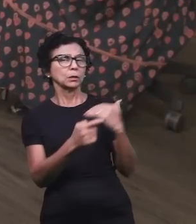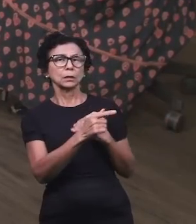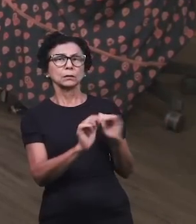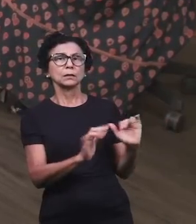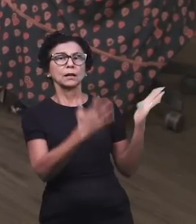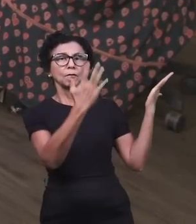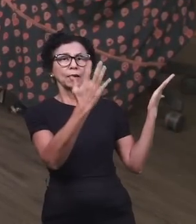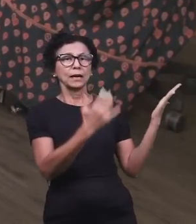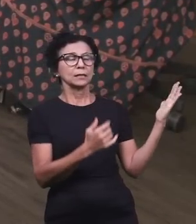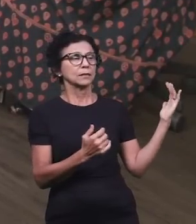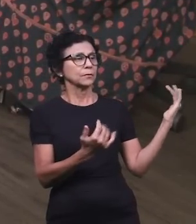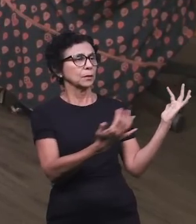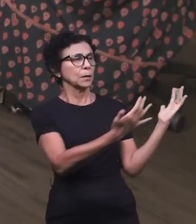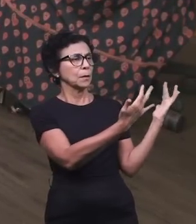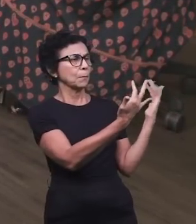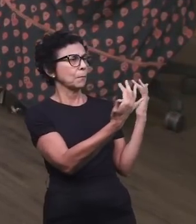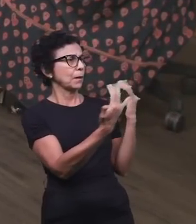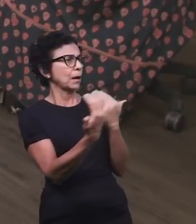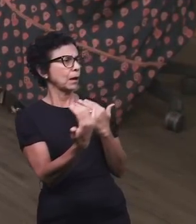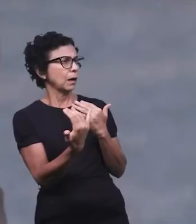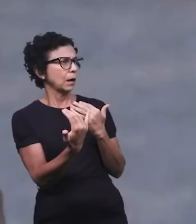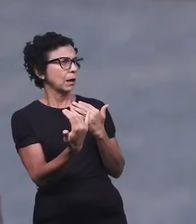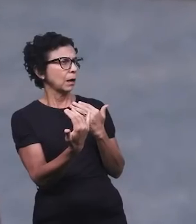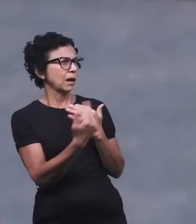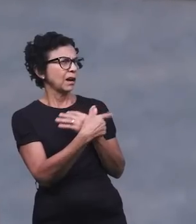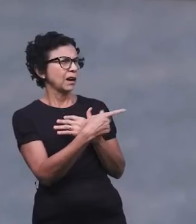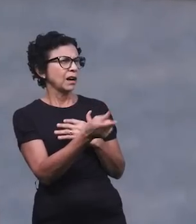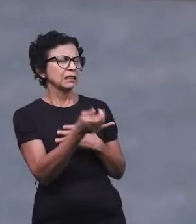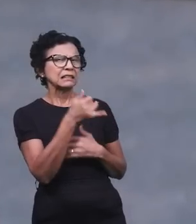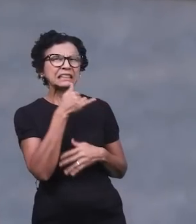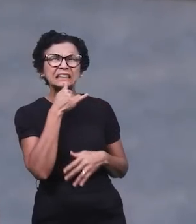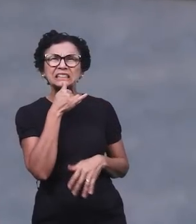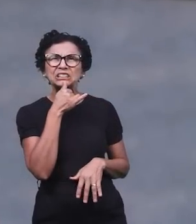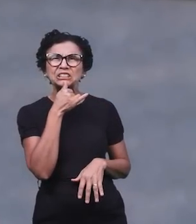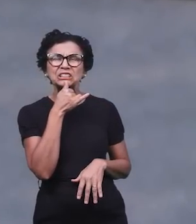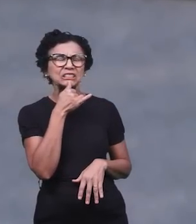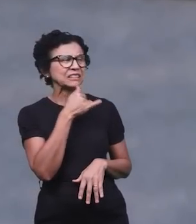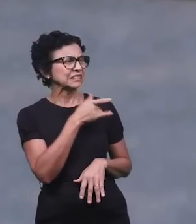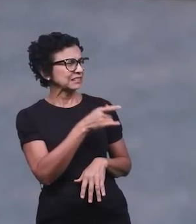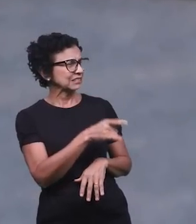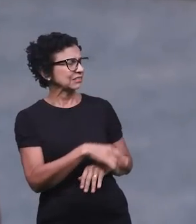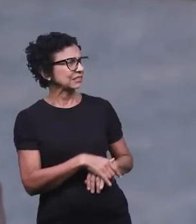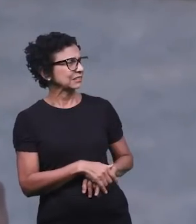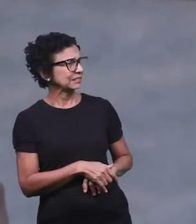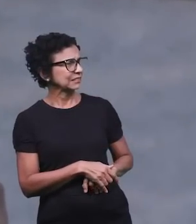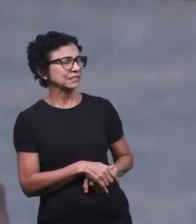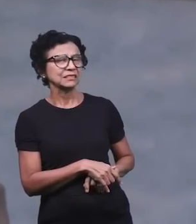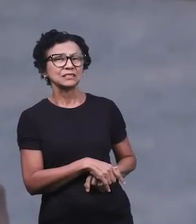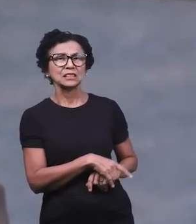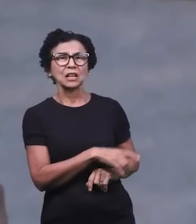alegre. Ninguém. É como se eles saíssem de um clima